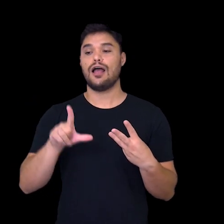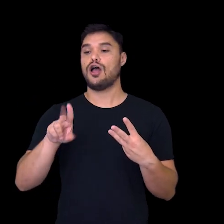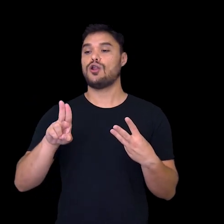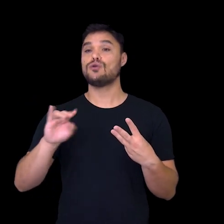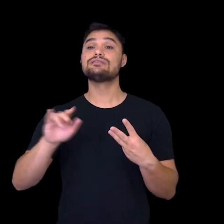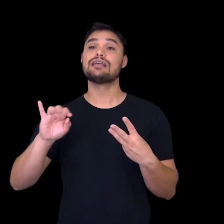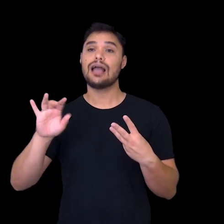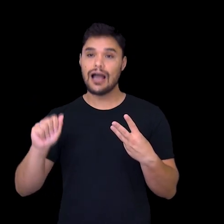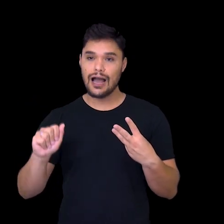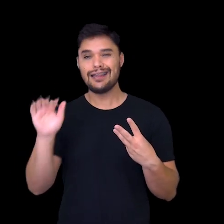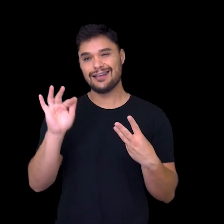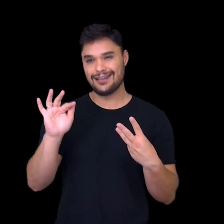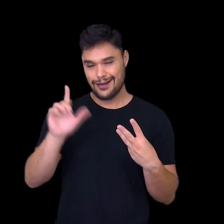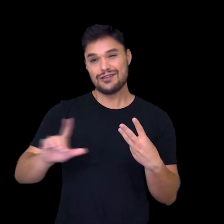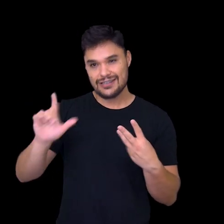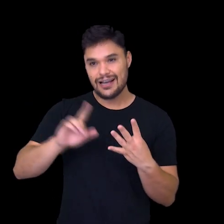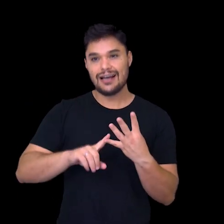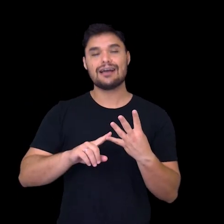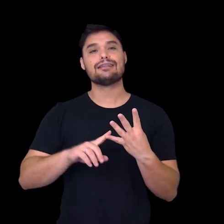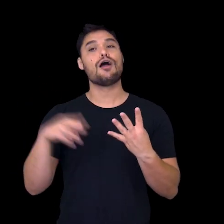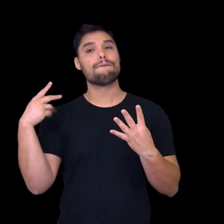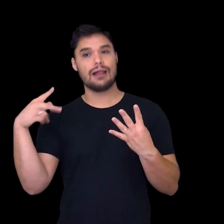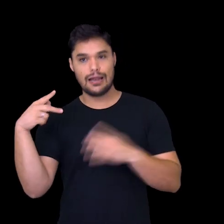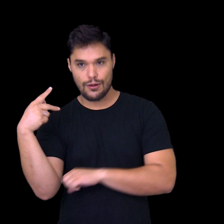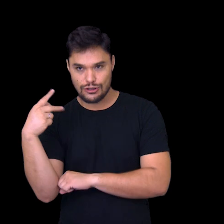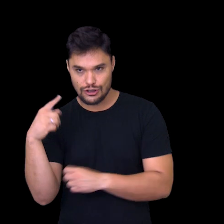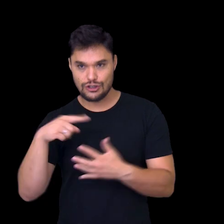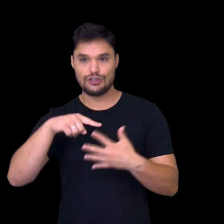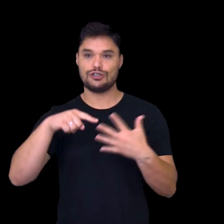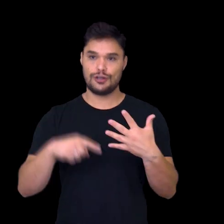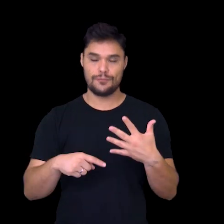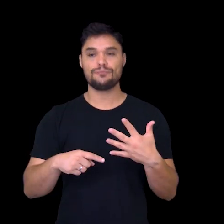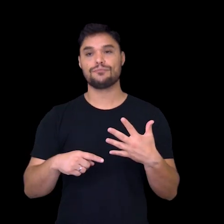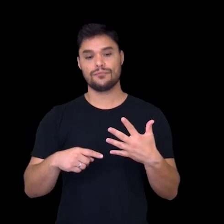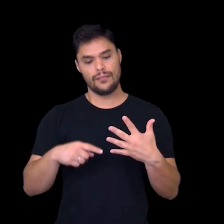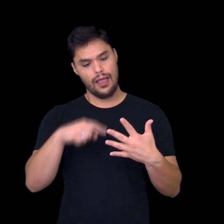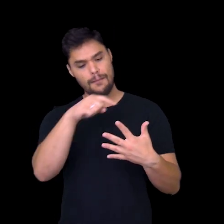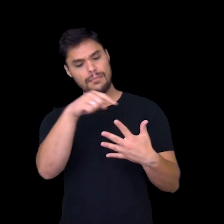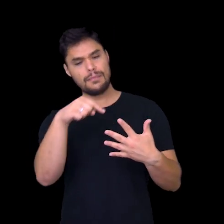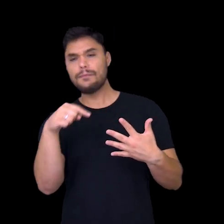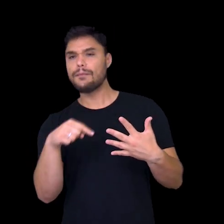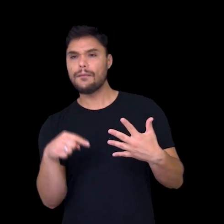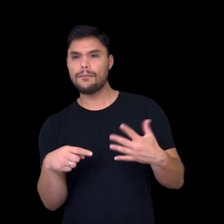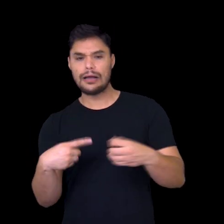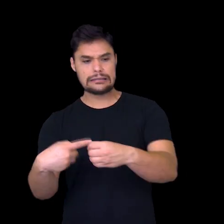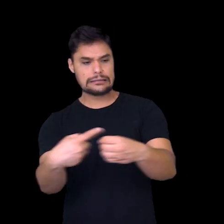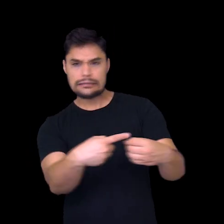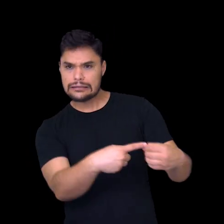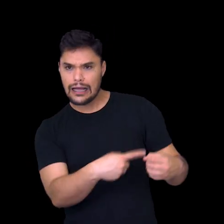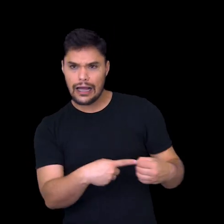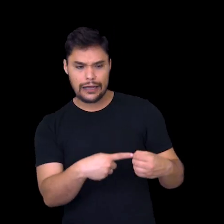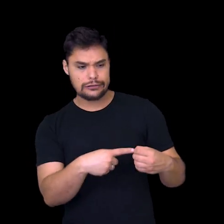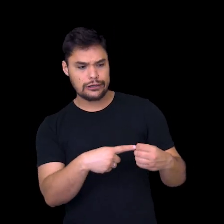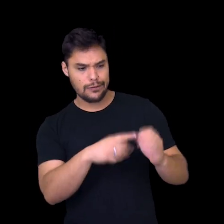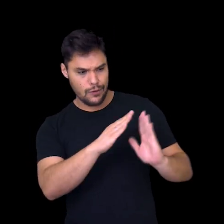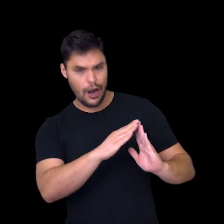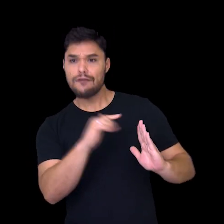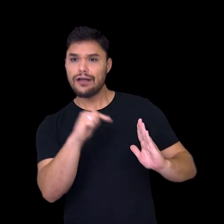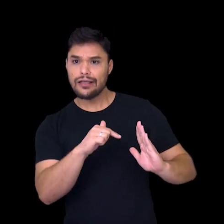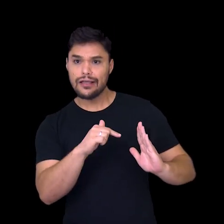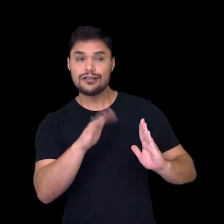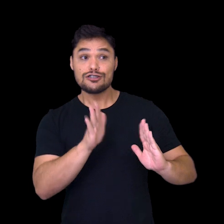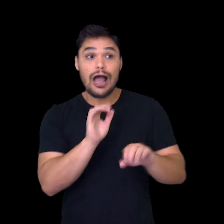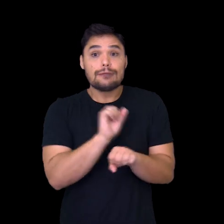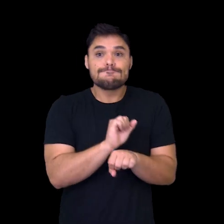Lusiânia. Formosa, Lusiânia, além, né, da Planaltina que permanece, todas essas pessoas que viviam aqui